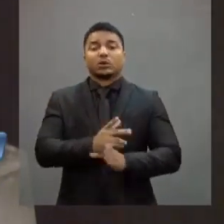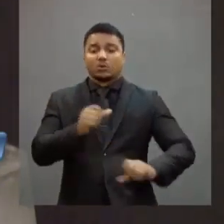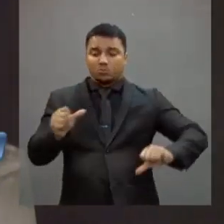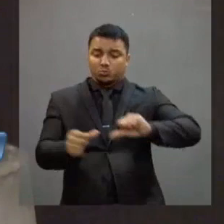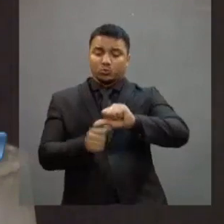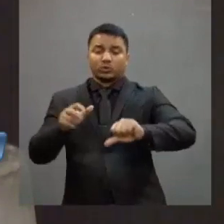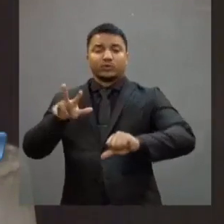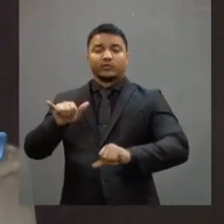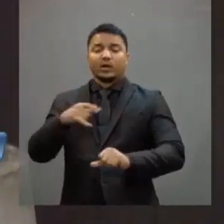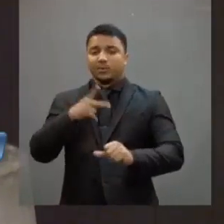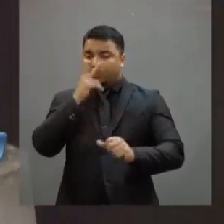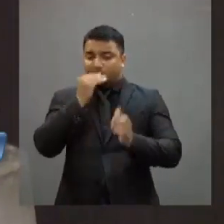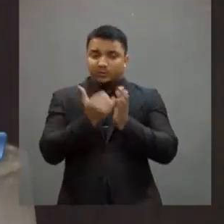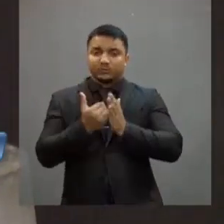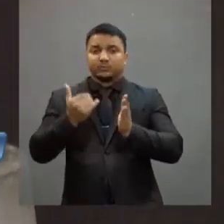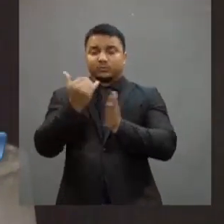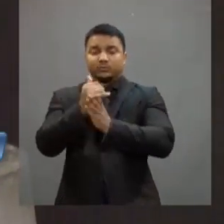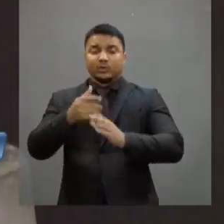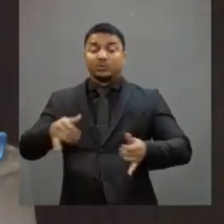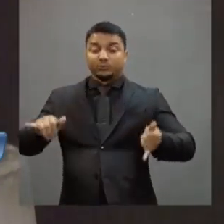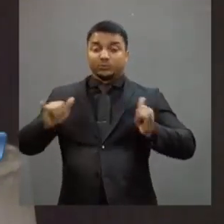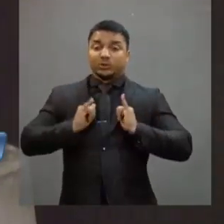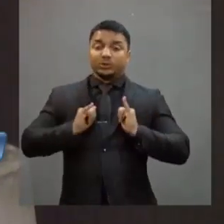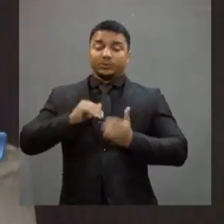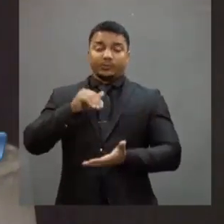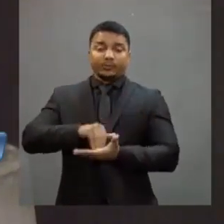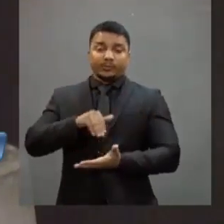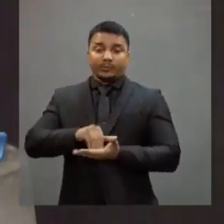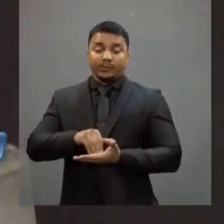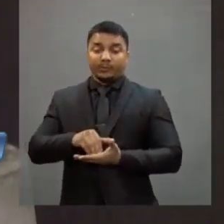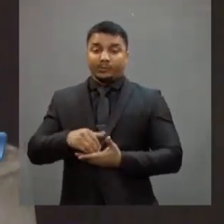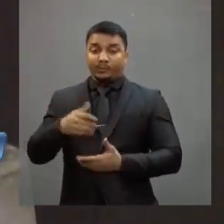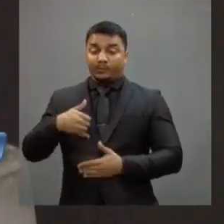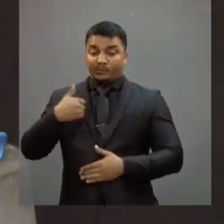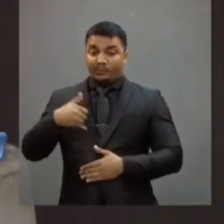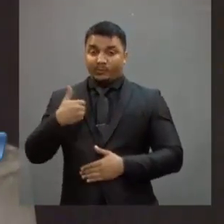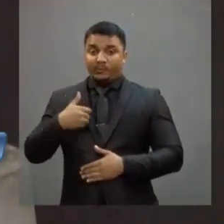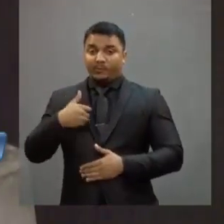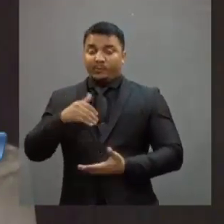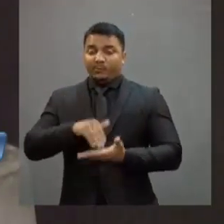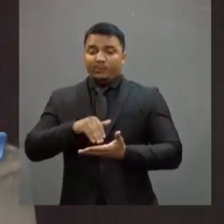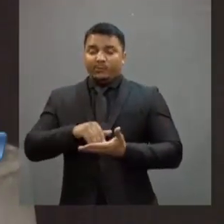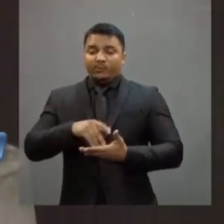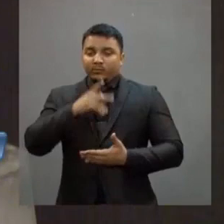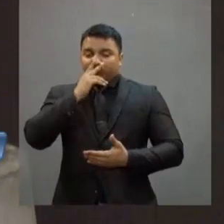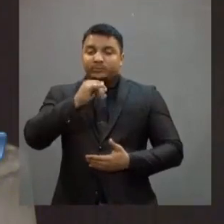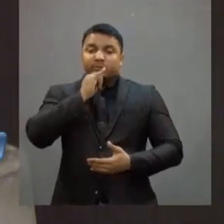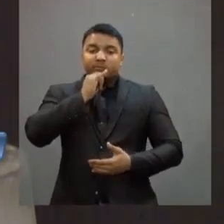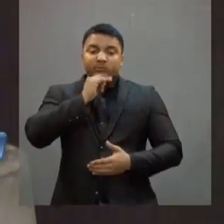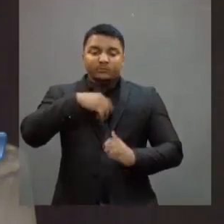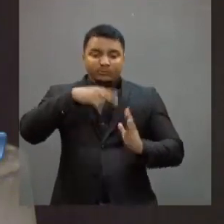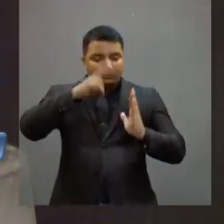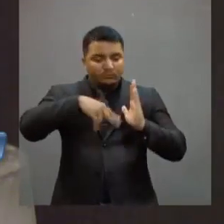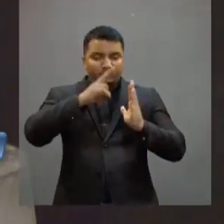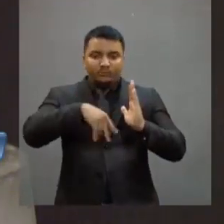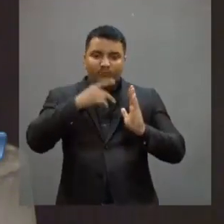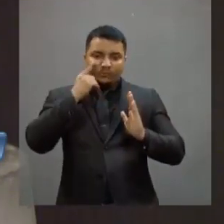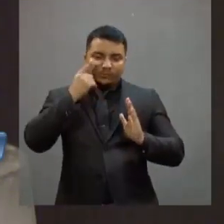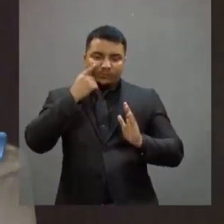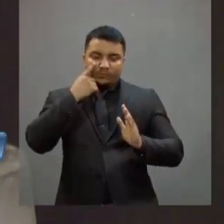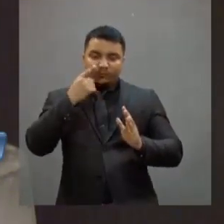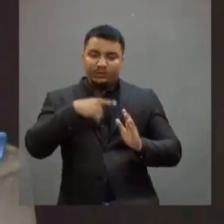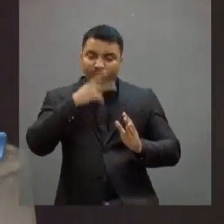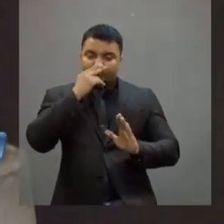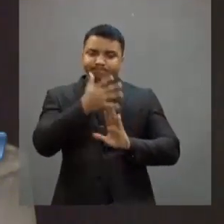o aumento da idade mínima de aposentadoria, vai mexer na vida de milhares de pessoas. Por exemplo, eu li a justificativa, eu estou aqui